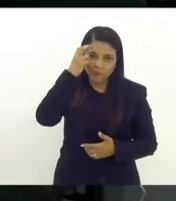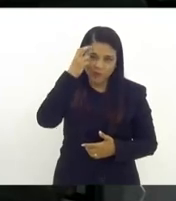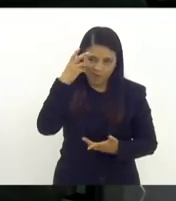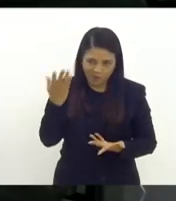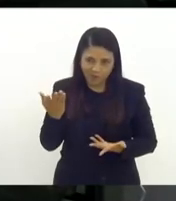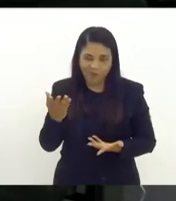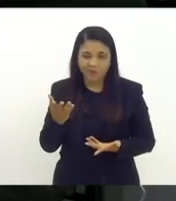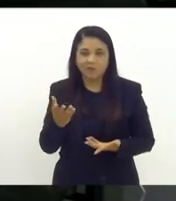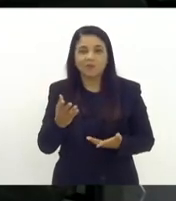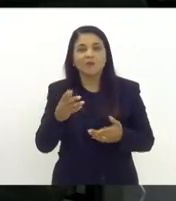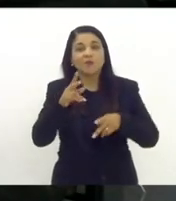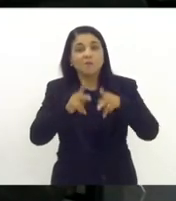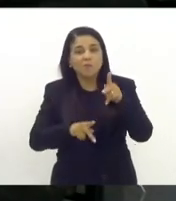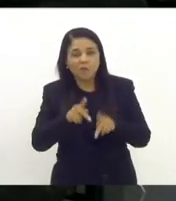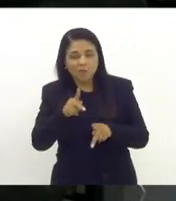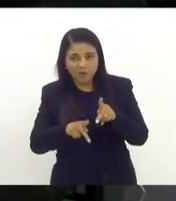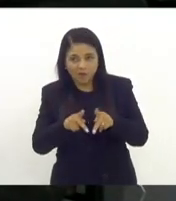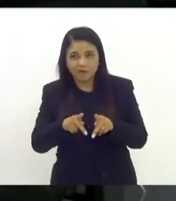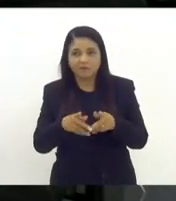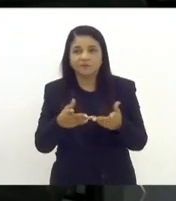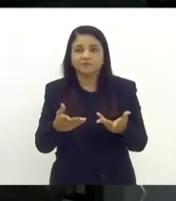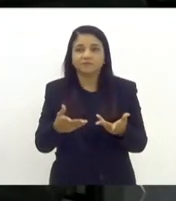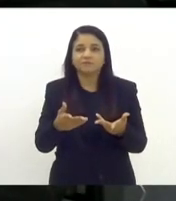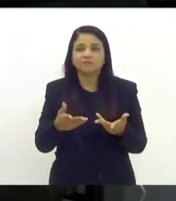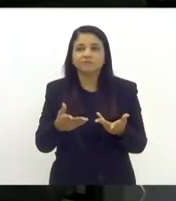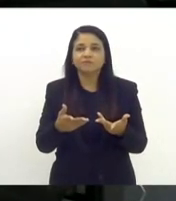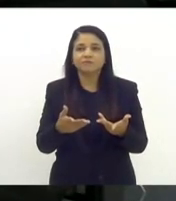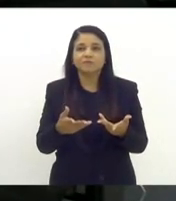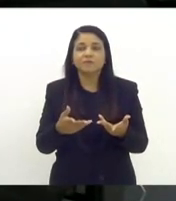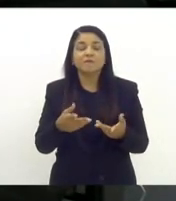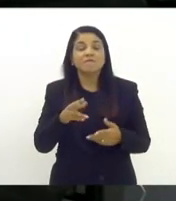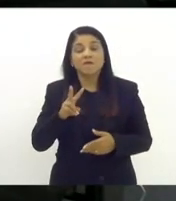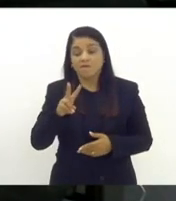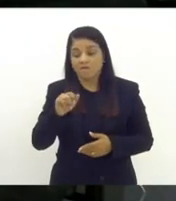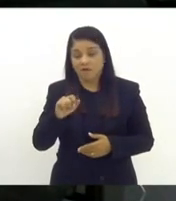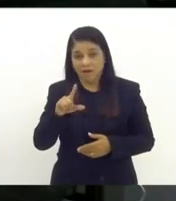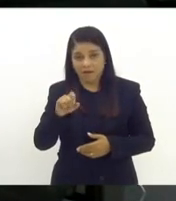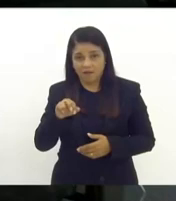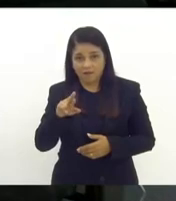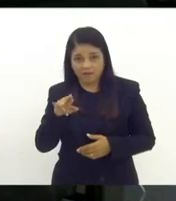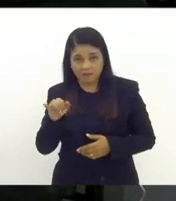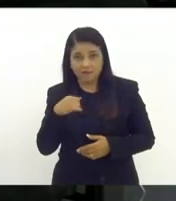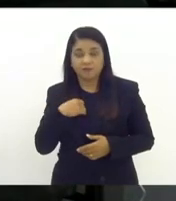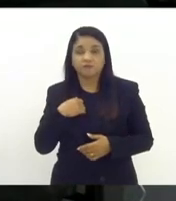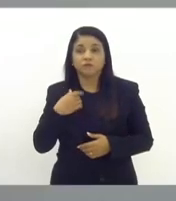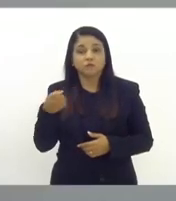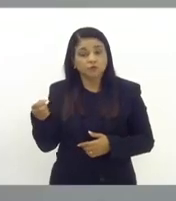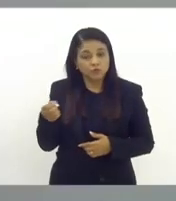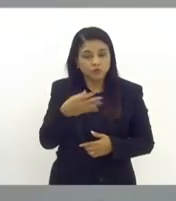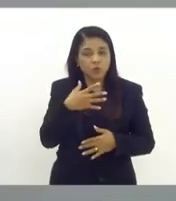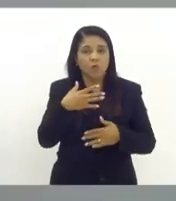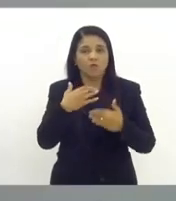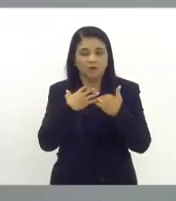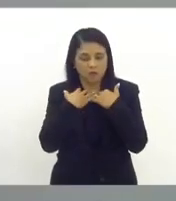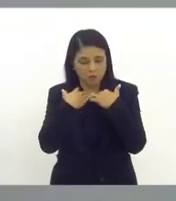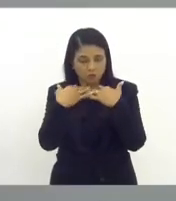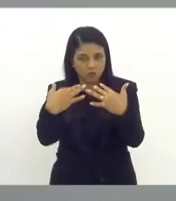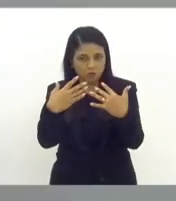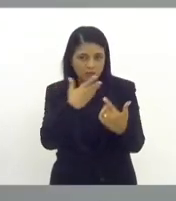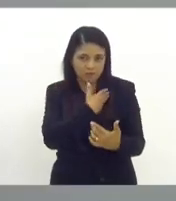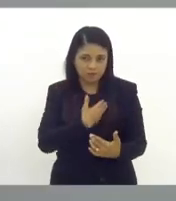cultural e popular e Valéria nós vamos fazer uma nova audiência vamos